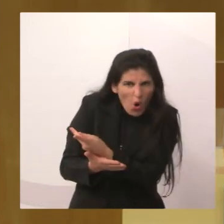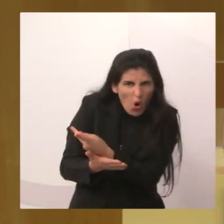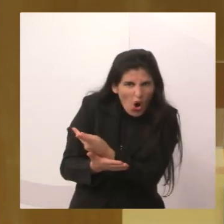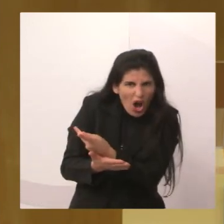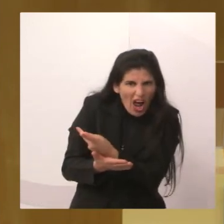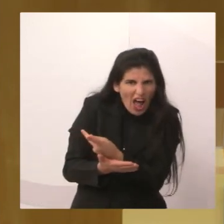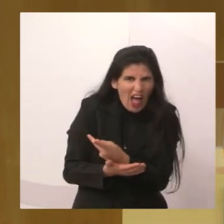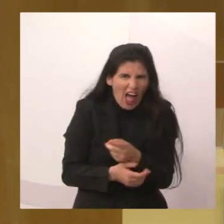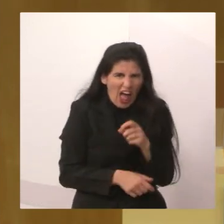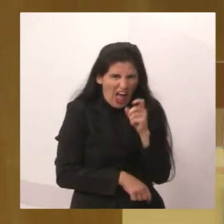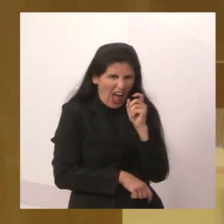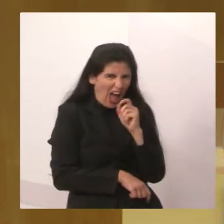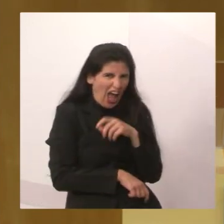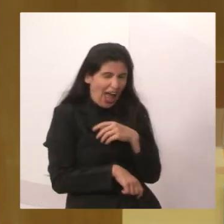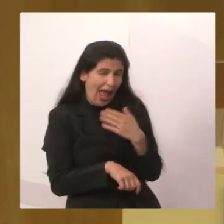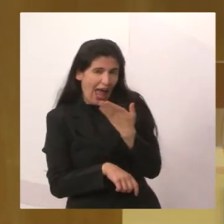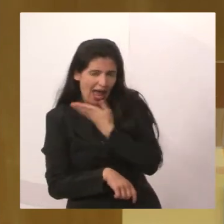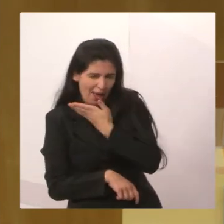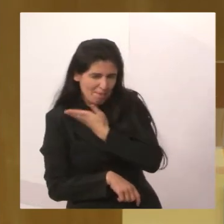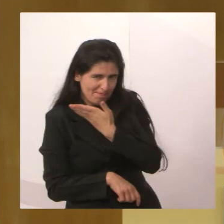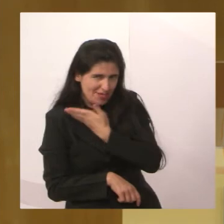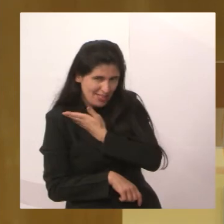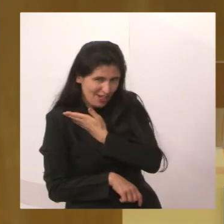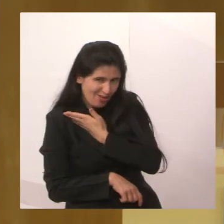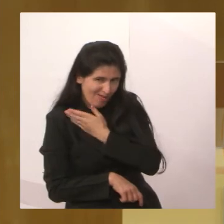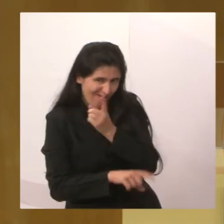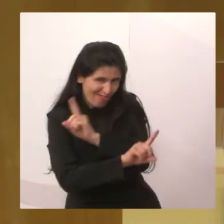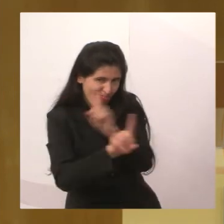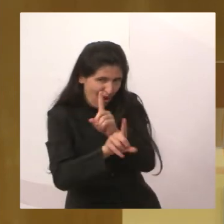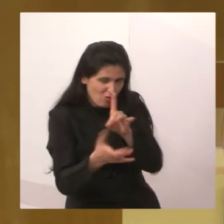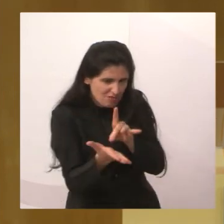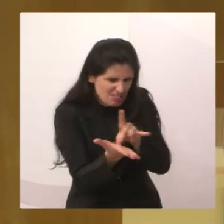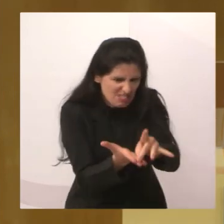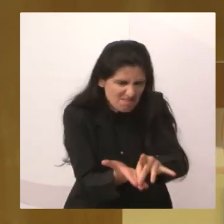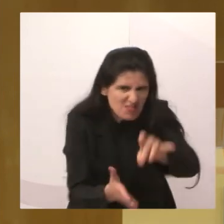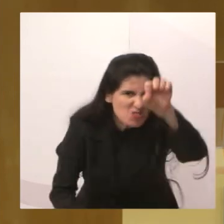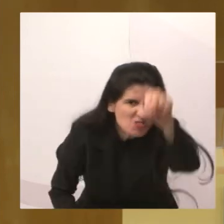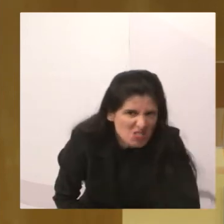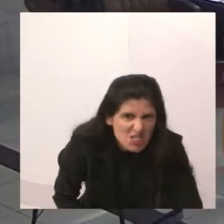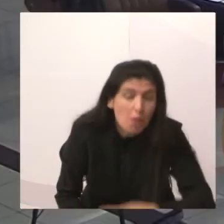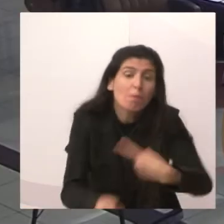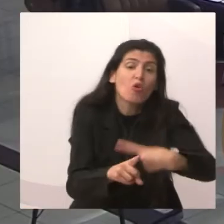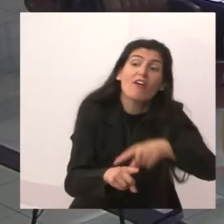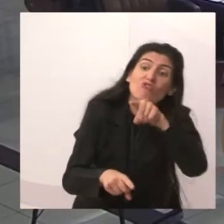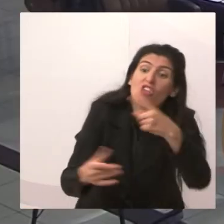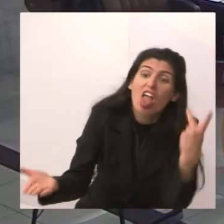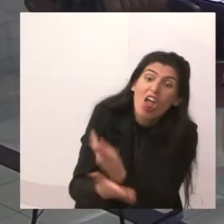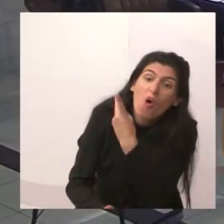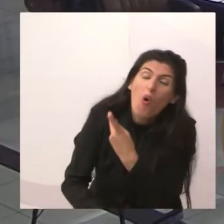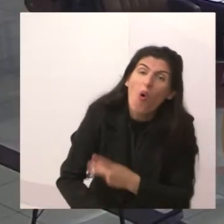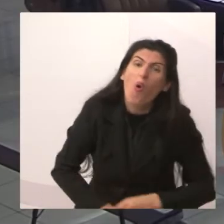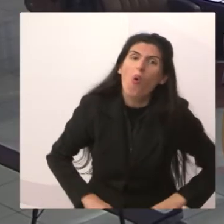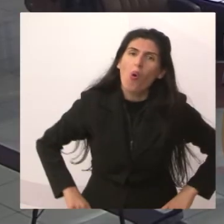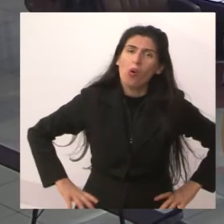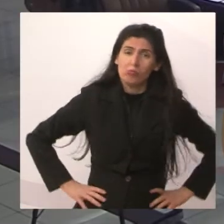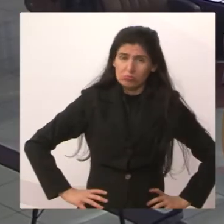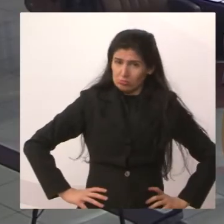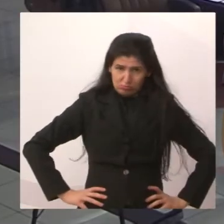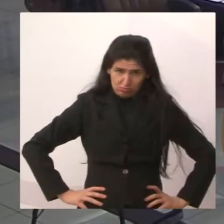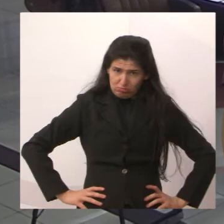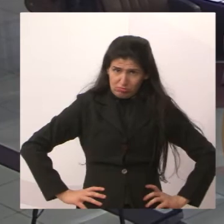ele vota para te caçar você e jogar fora daqui da Câmara. Quem fala aqui é o vereador Valmir do Parque Minha Lua. Estamos juntos,